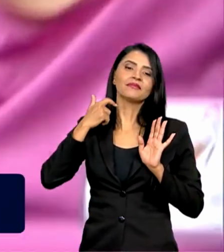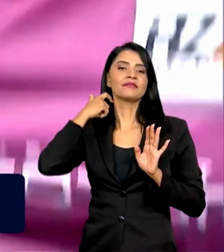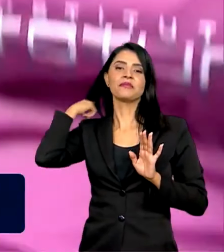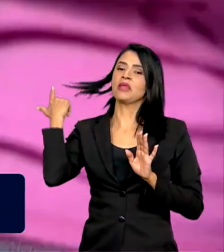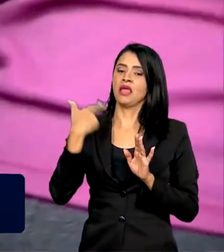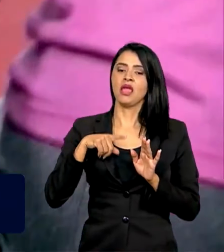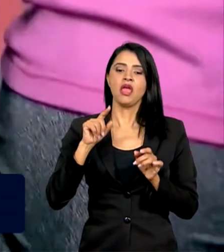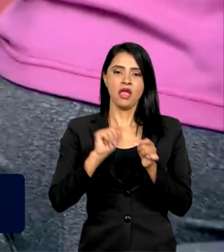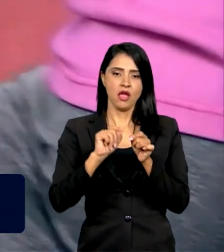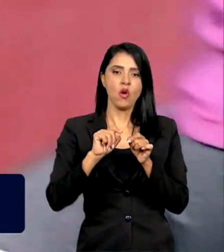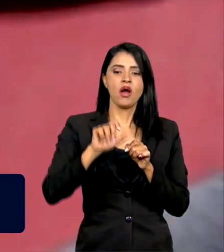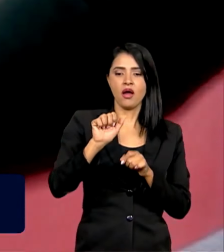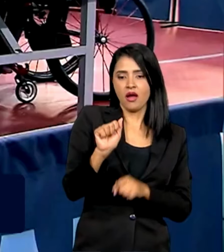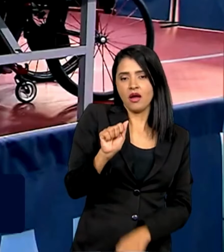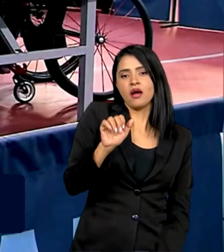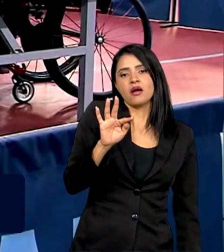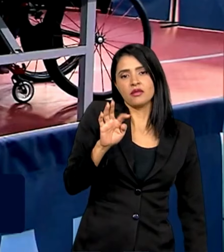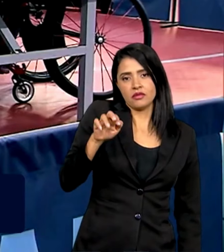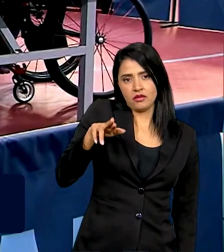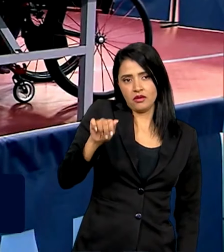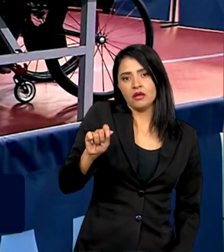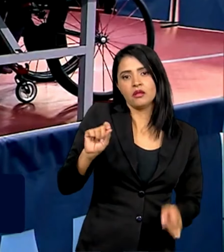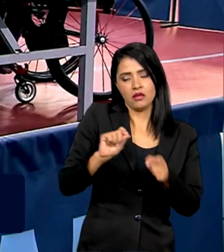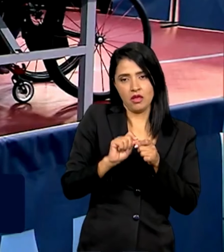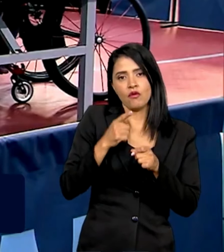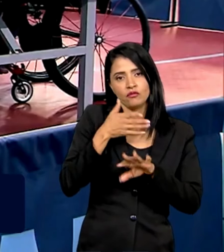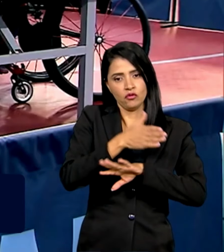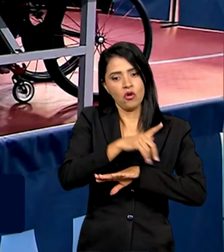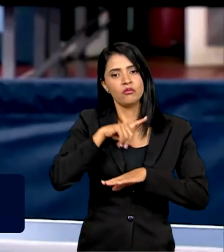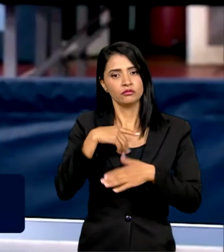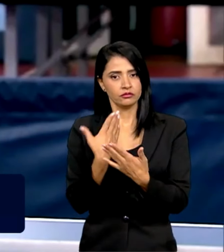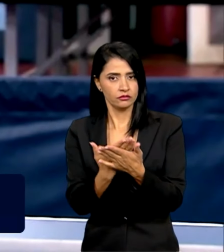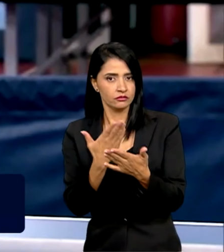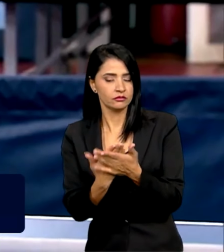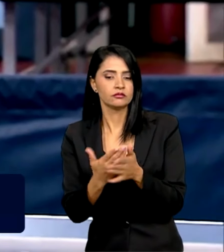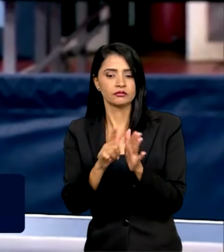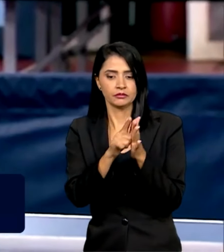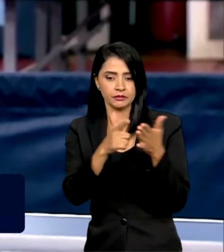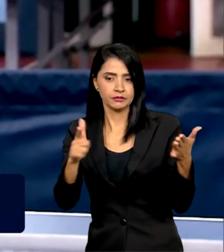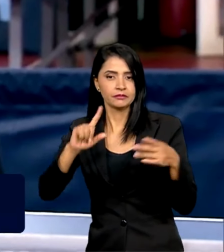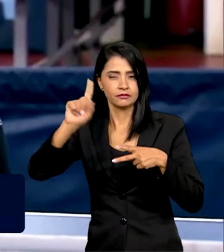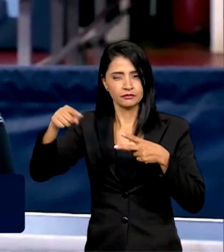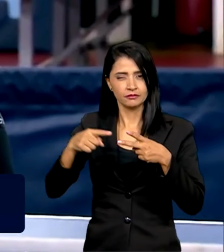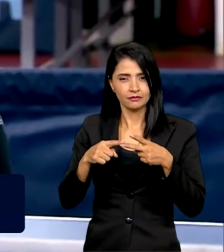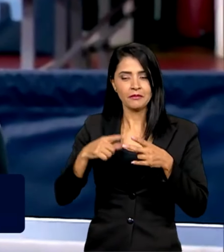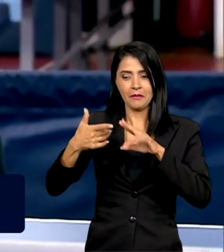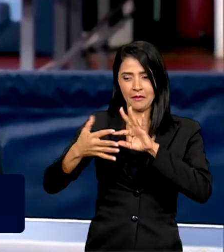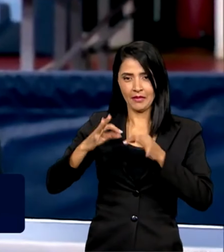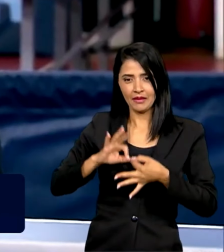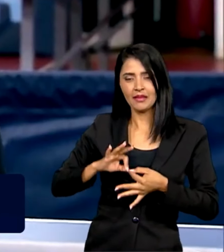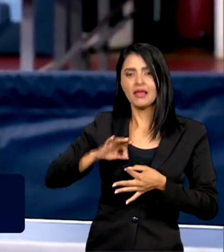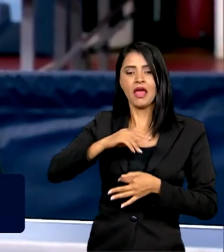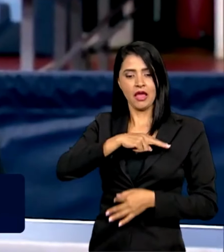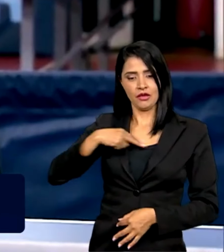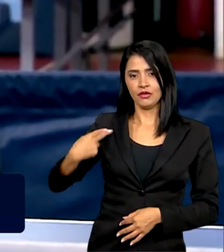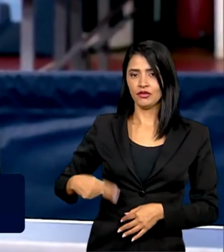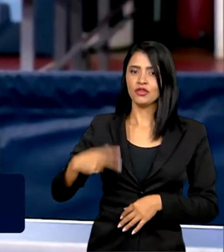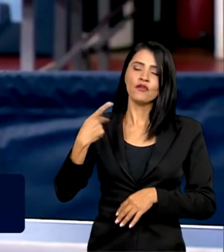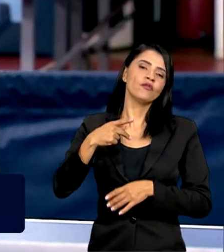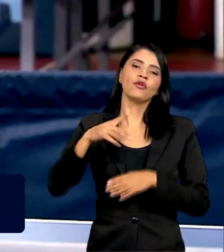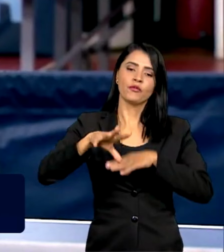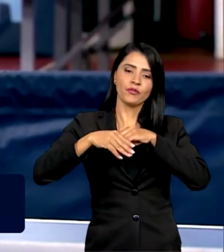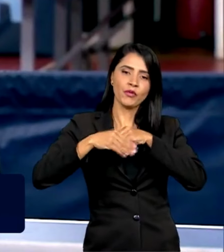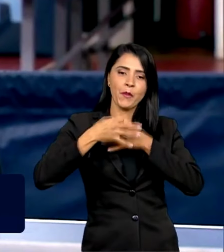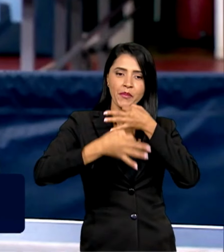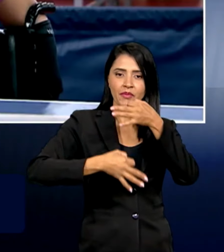a Paralimpíada de Atenas como estudante de jornalismo. Depois, na Paralimpíada da China, eu fui comentarista da TV